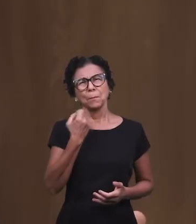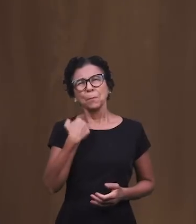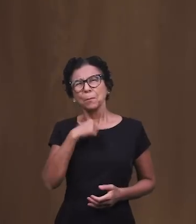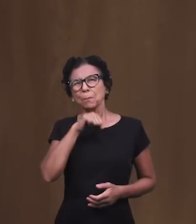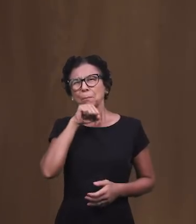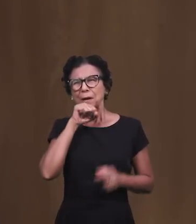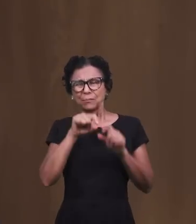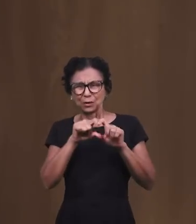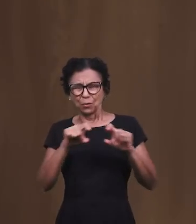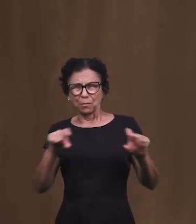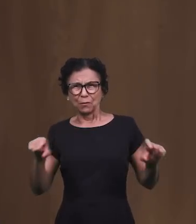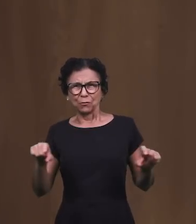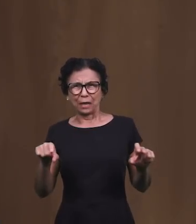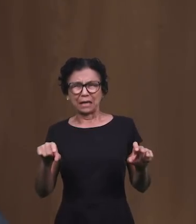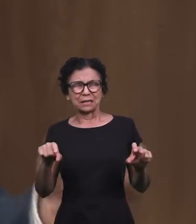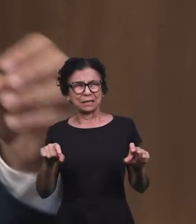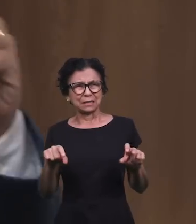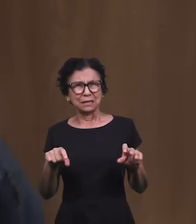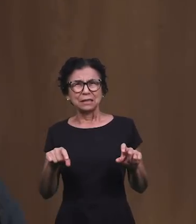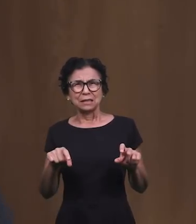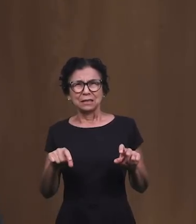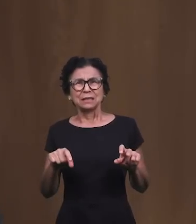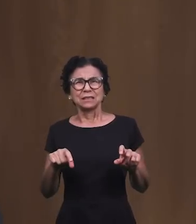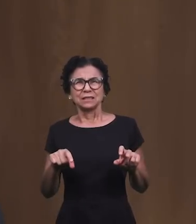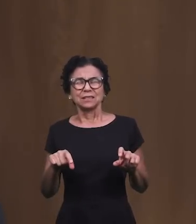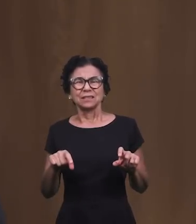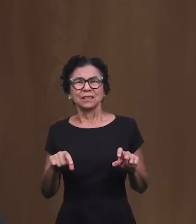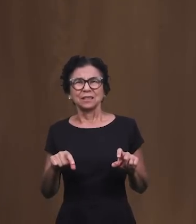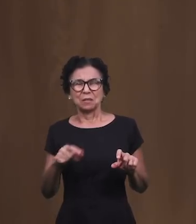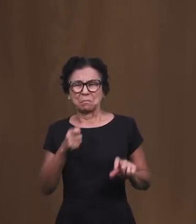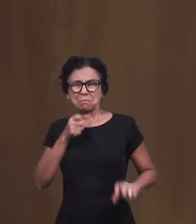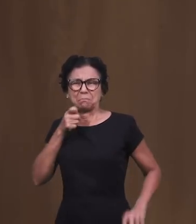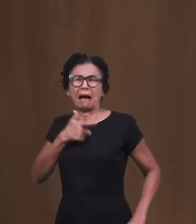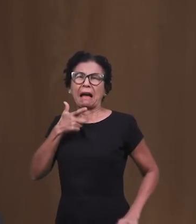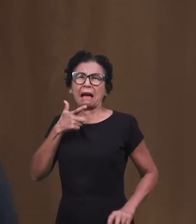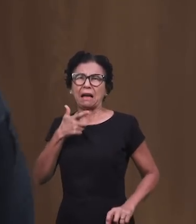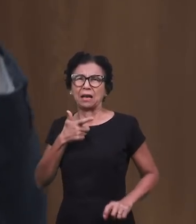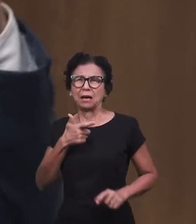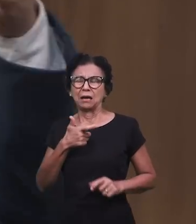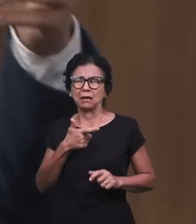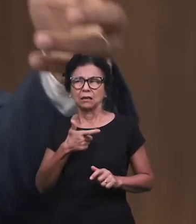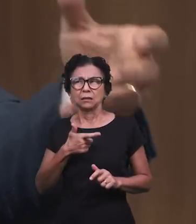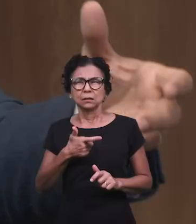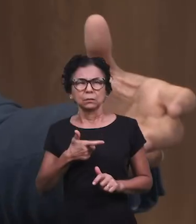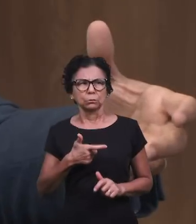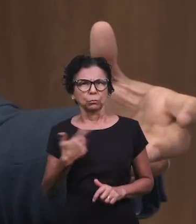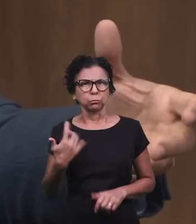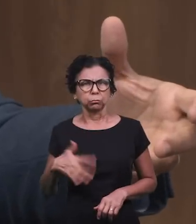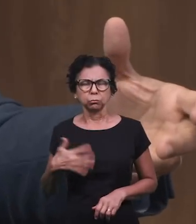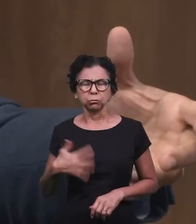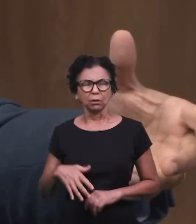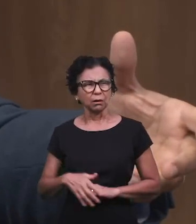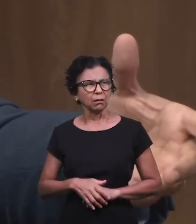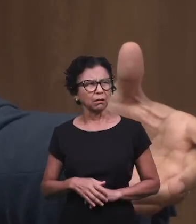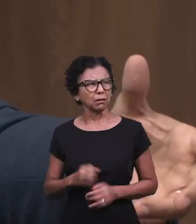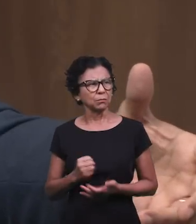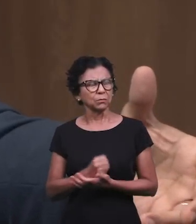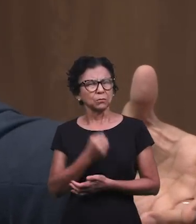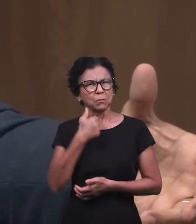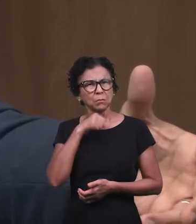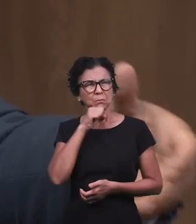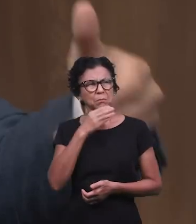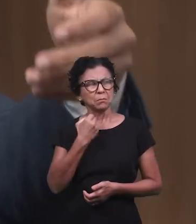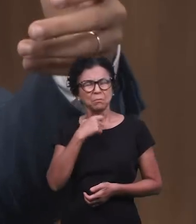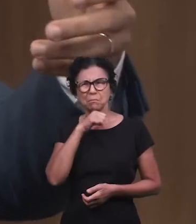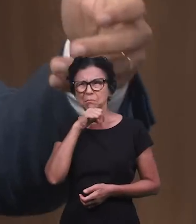muito. Tem um peso diferente. Então, geralmente, essa mágoa, esse ressentimento, ele está ligado a alguém que você tem uma certa expectativa